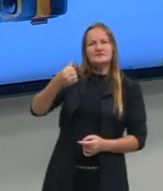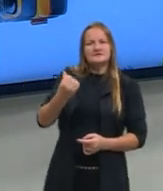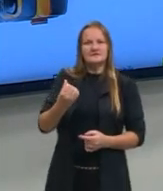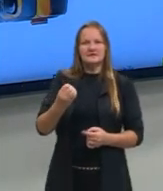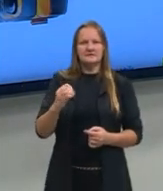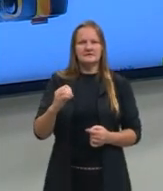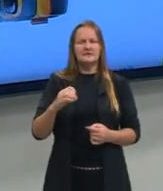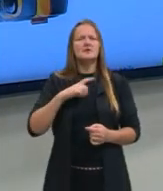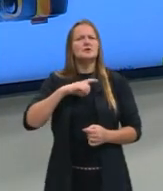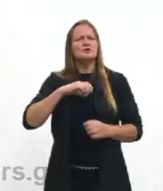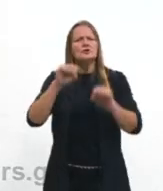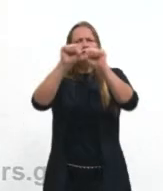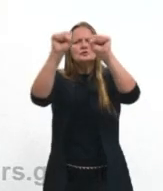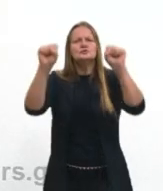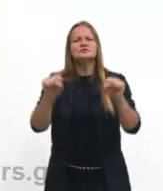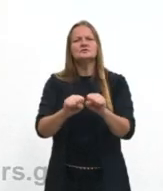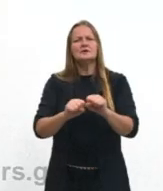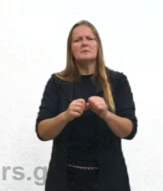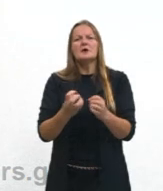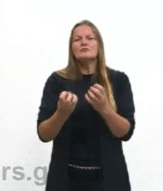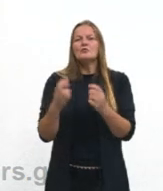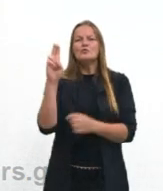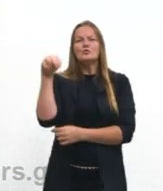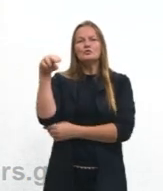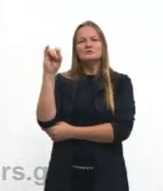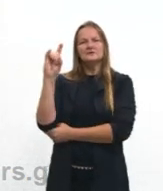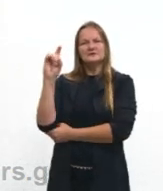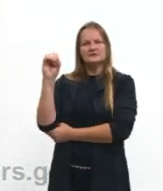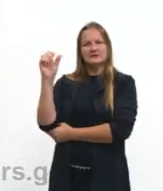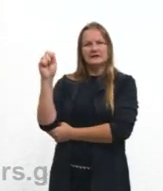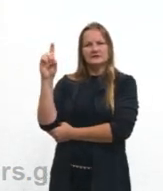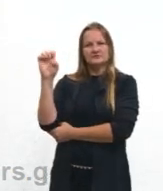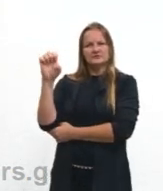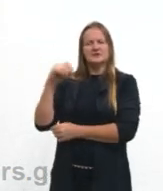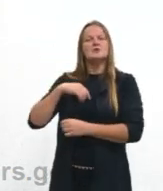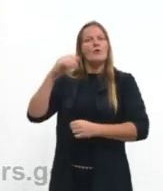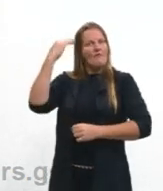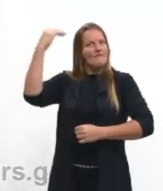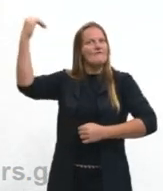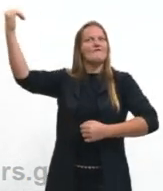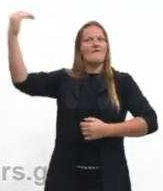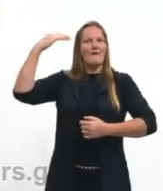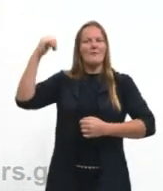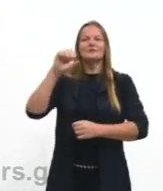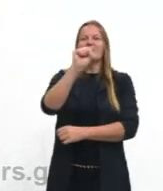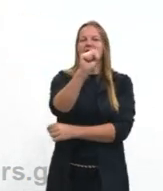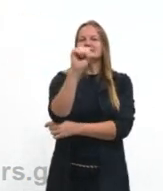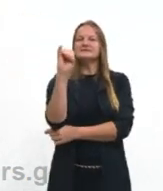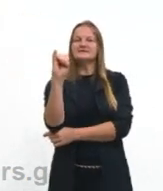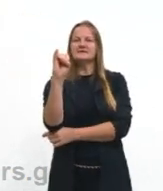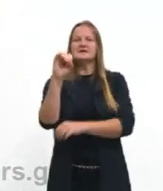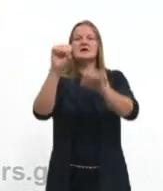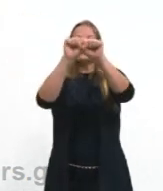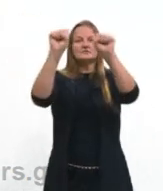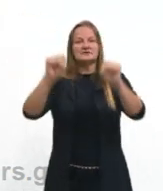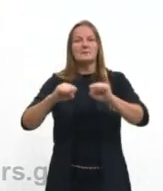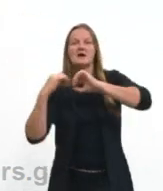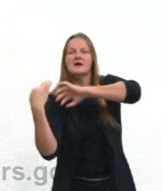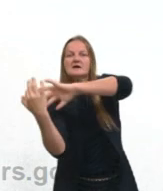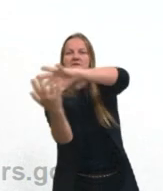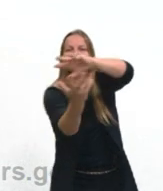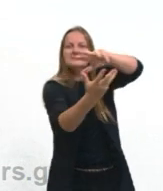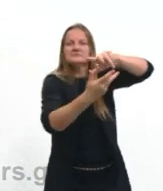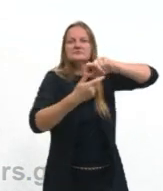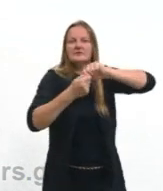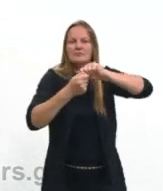se criou o sistema internacional de unidades o que que é isso o famoso É sim que vocês acabou